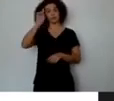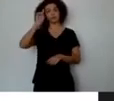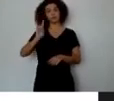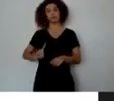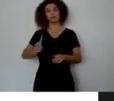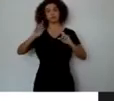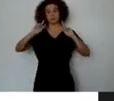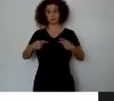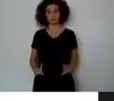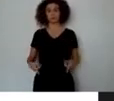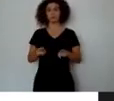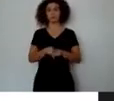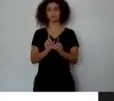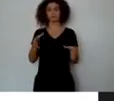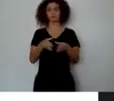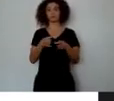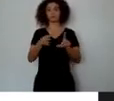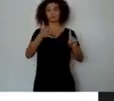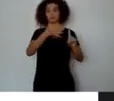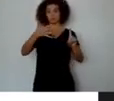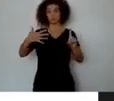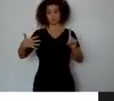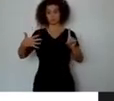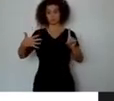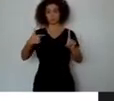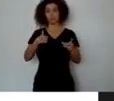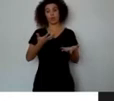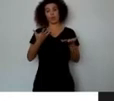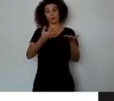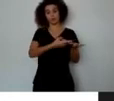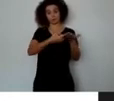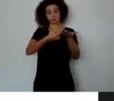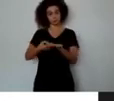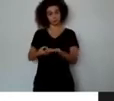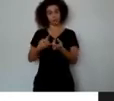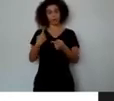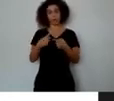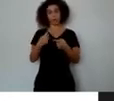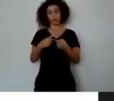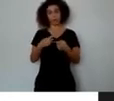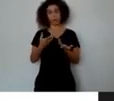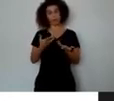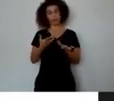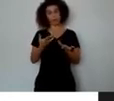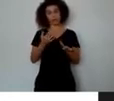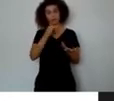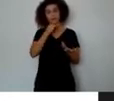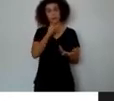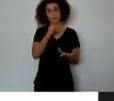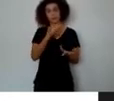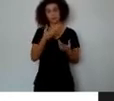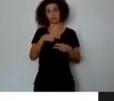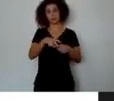LGBT. Eu já queria deixar o convite, porque a gente, em breve, né, infelizmente, devido